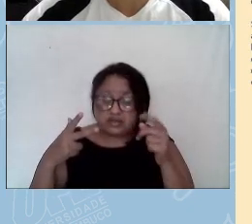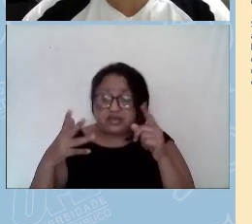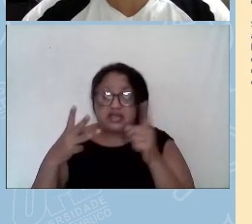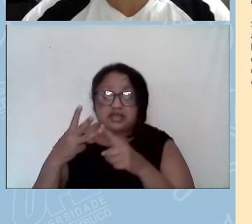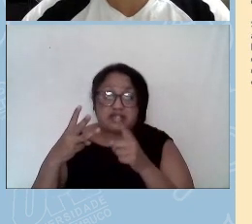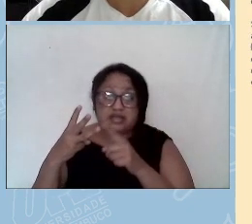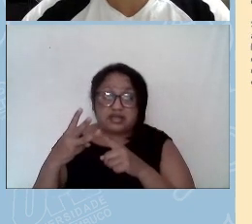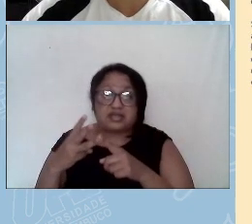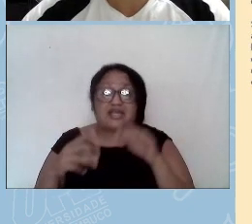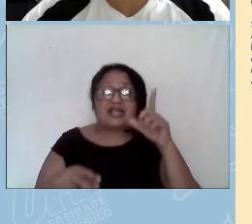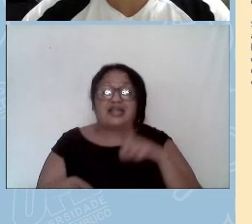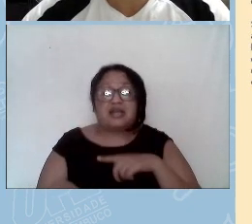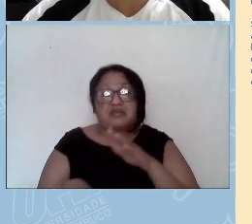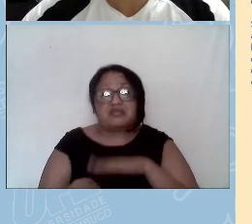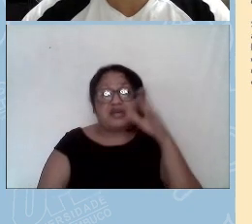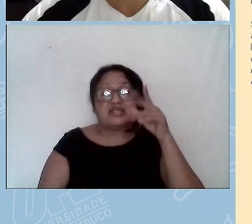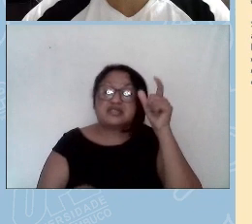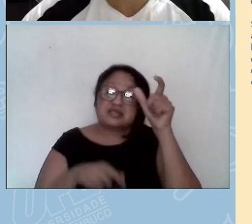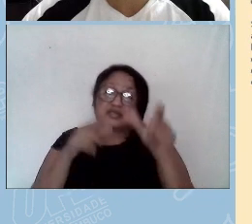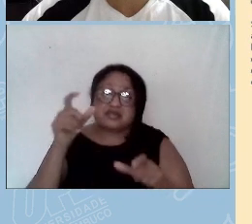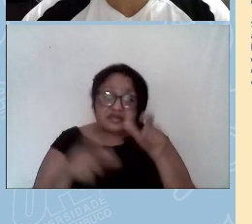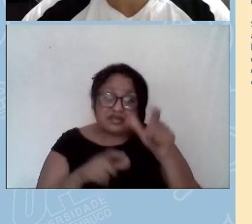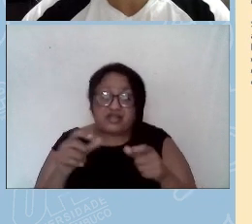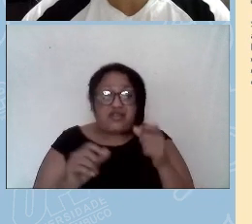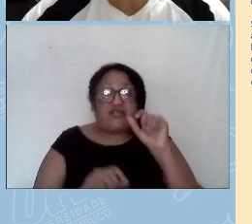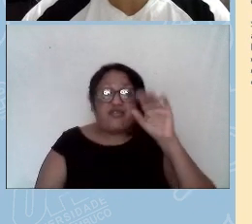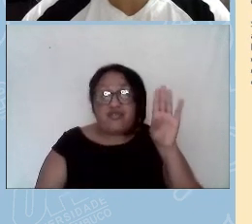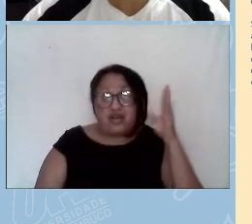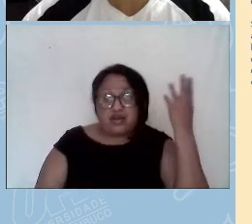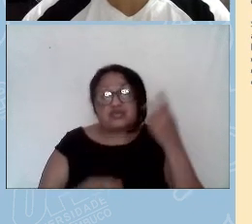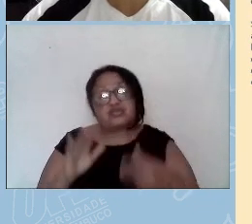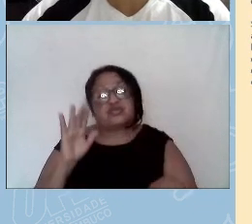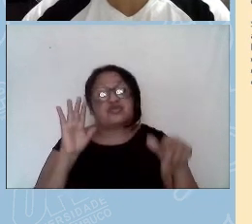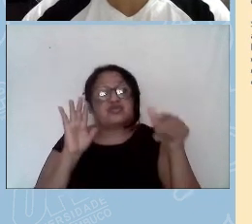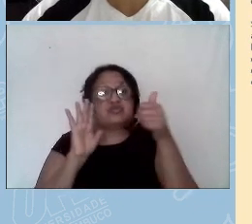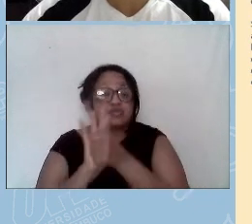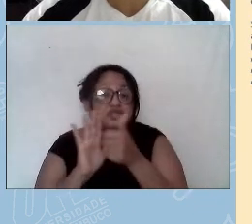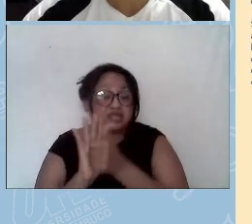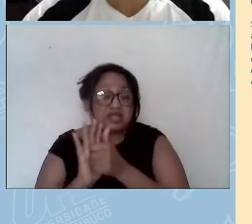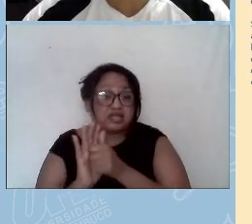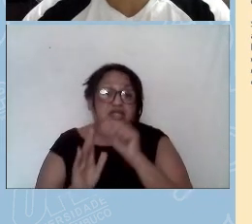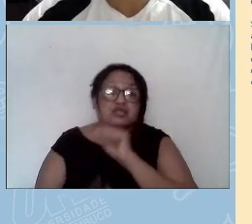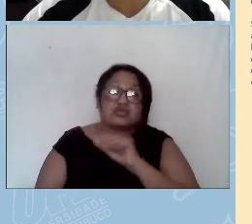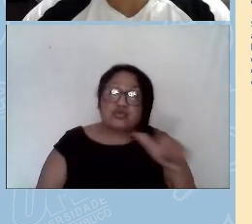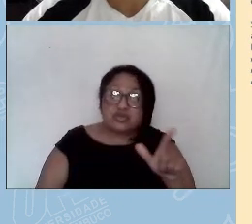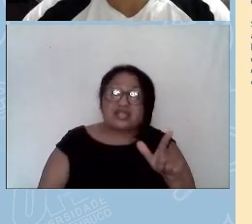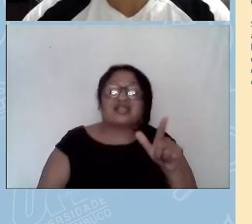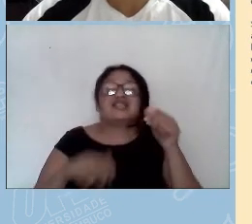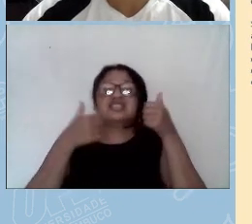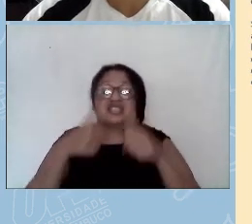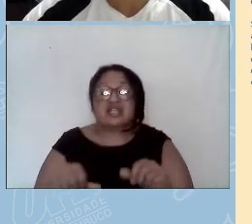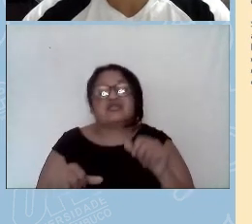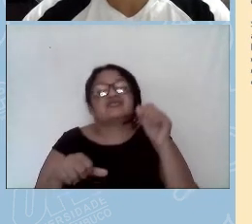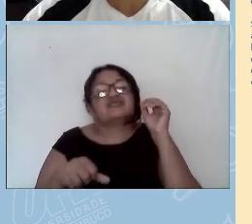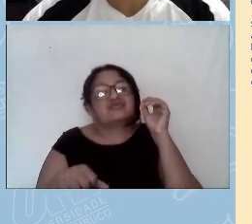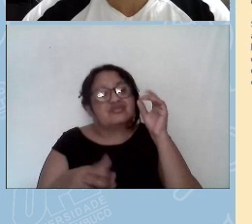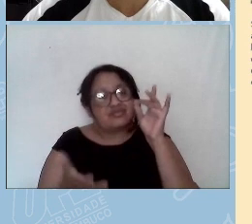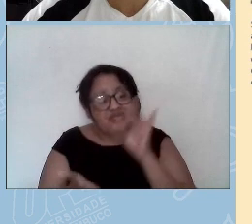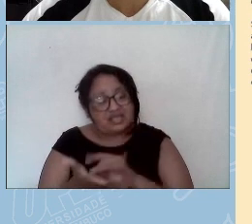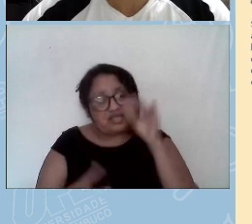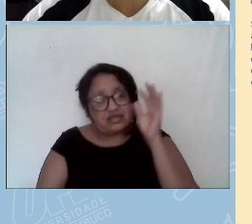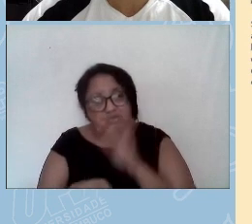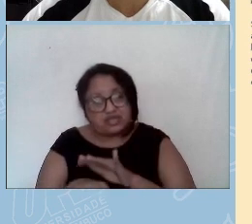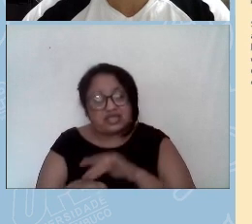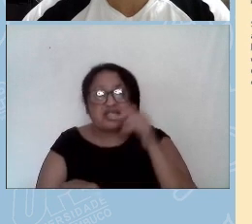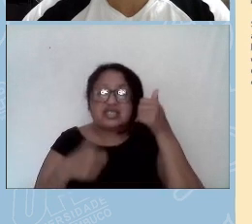mais indivíduos apresentando falso positivo que aqueles que estão de fato doentes é falso estão